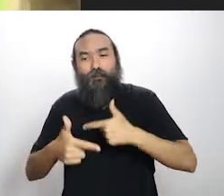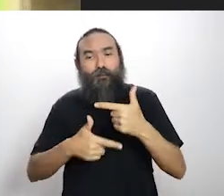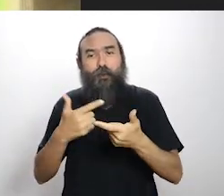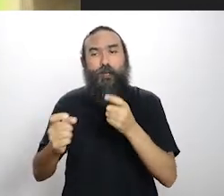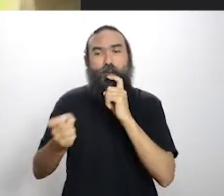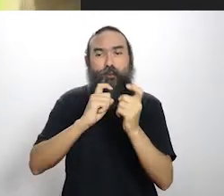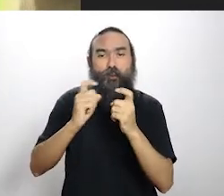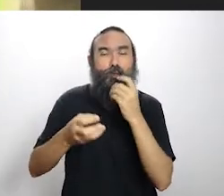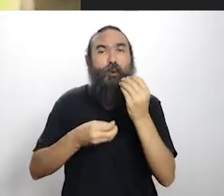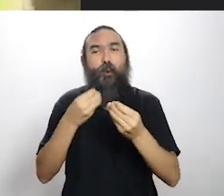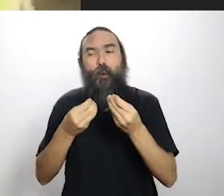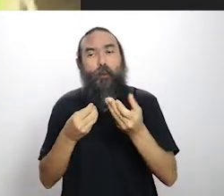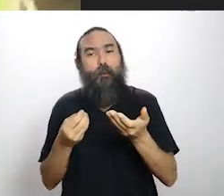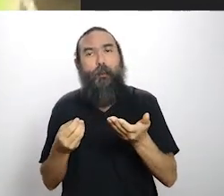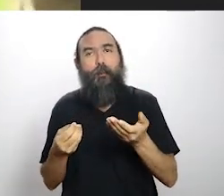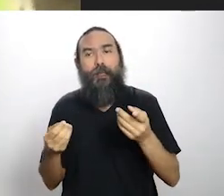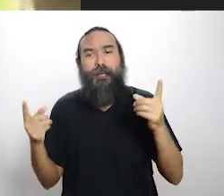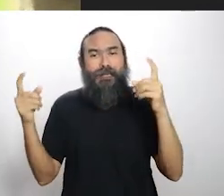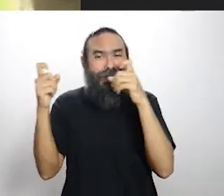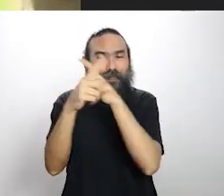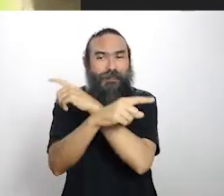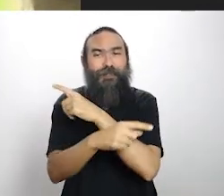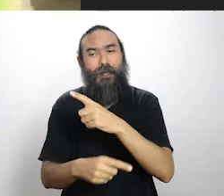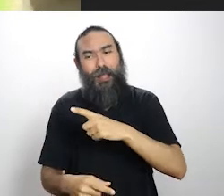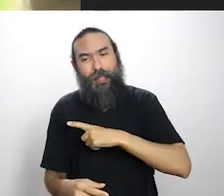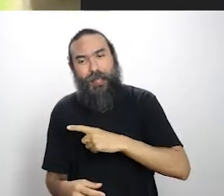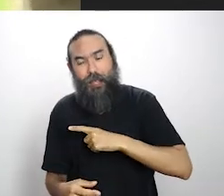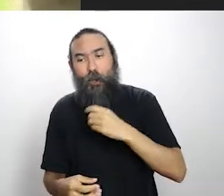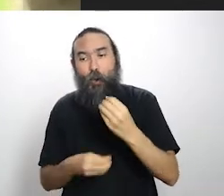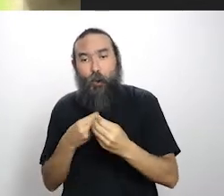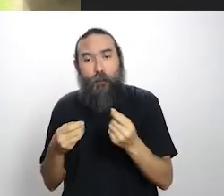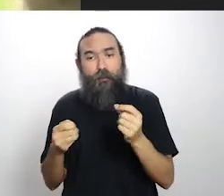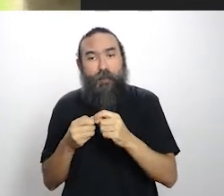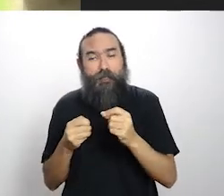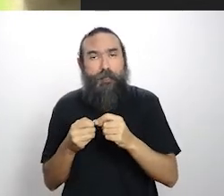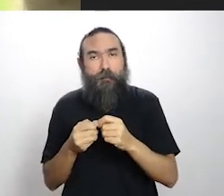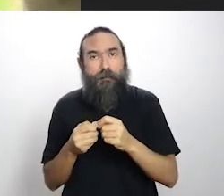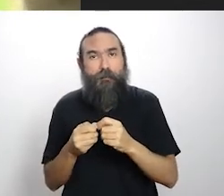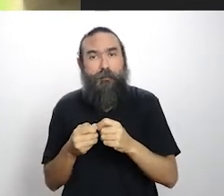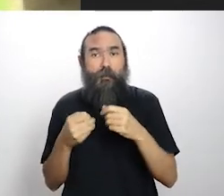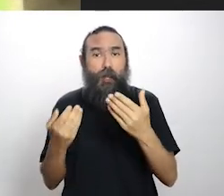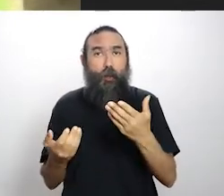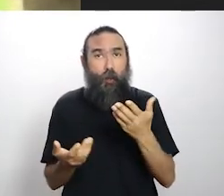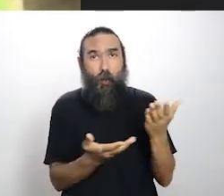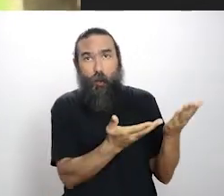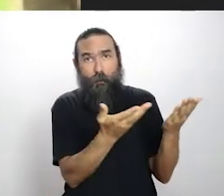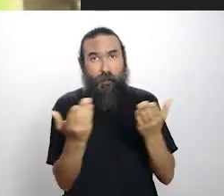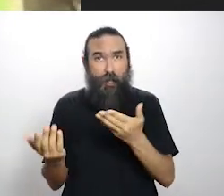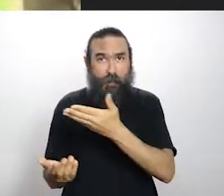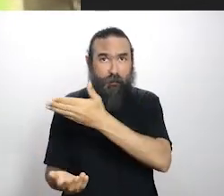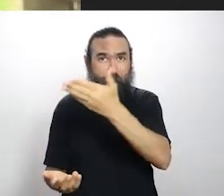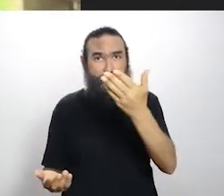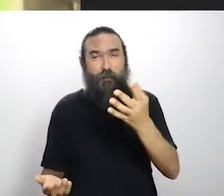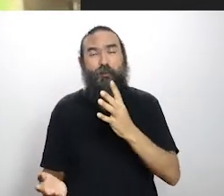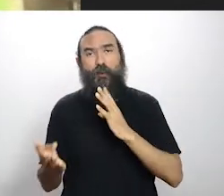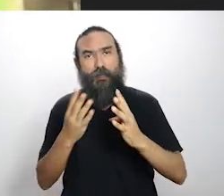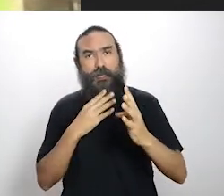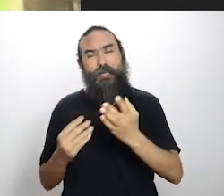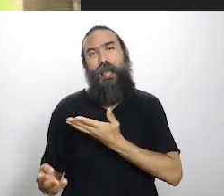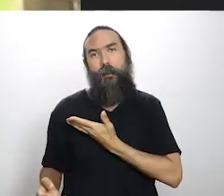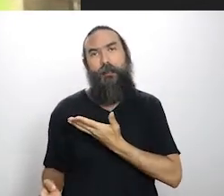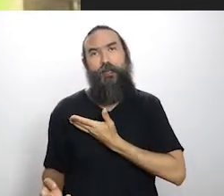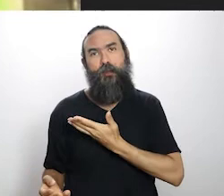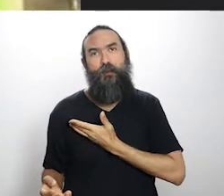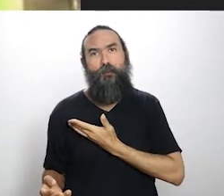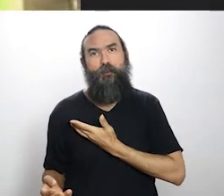nesse sentido, assim, para a gente pensar nos desafios que nós temos. E foi escolhida, foi os convidados são muito queridos.